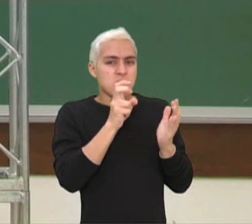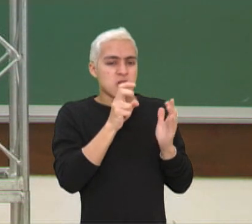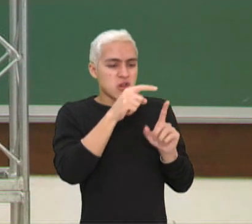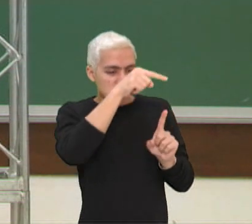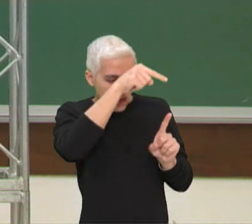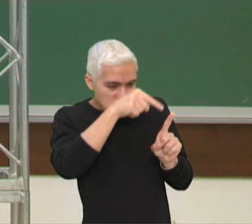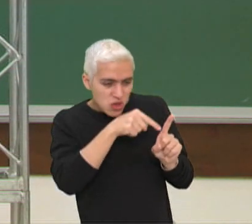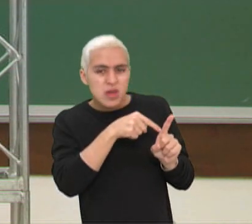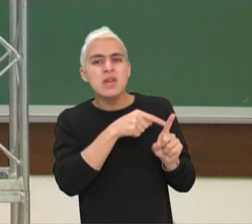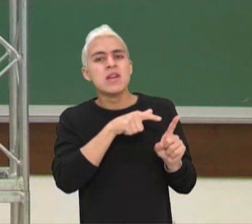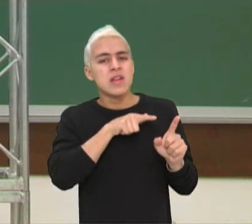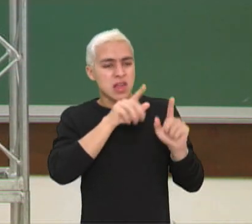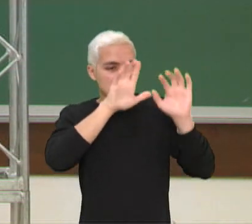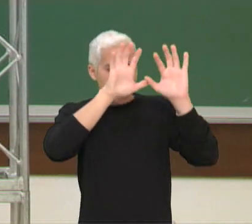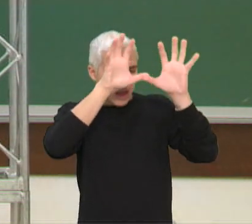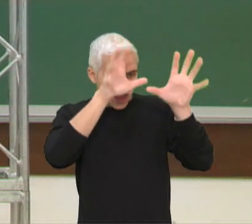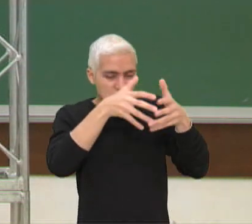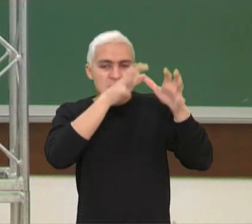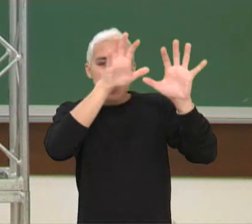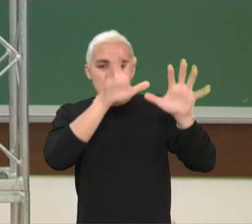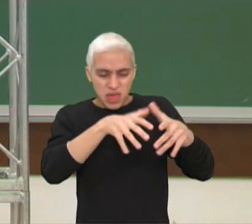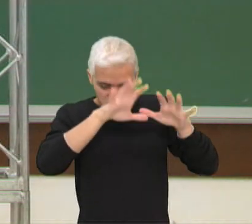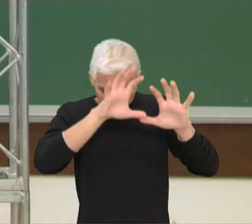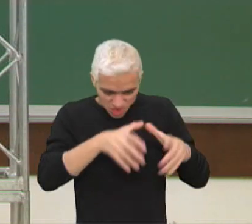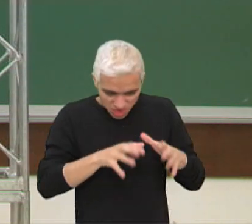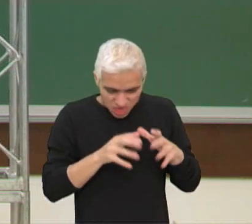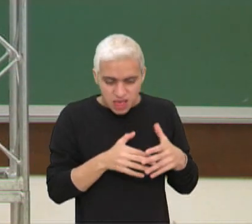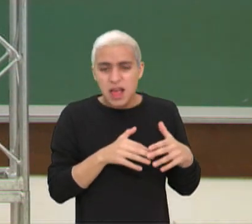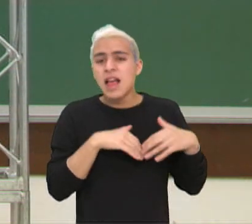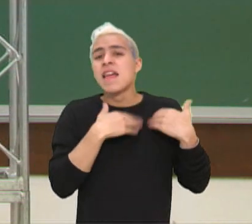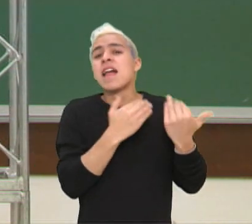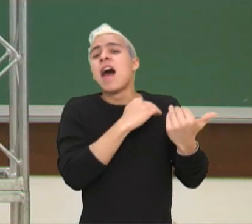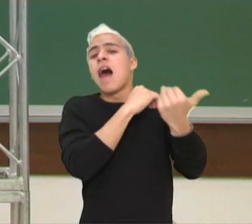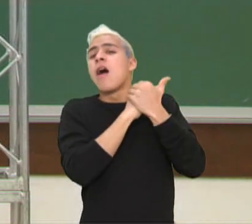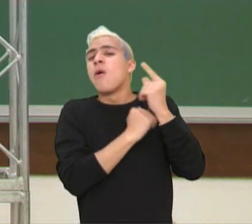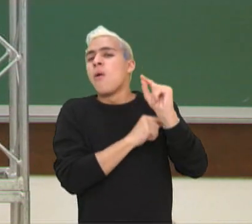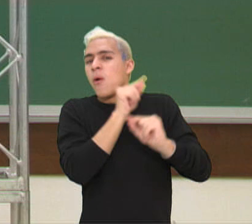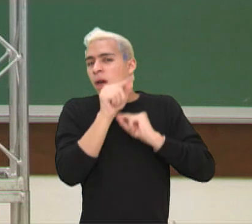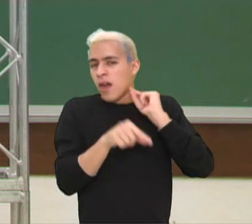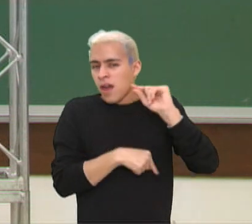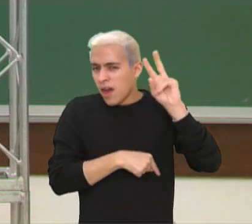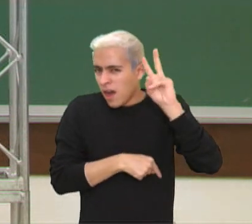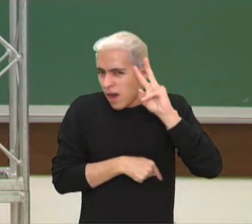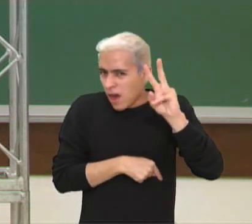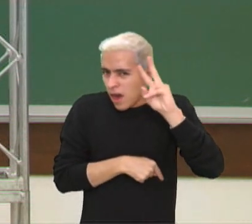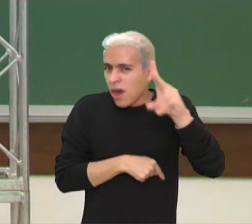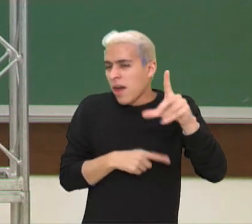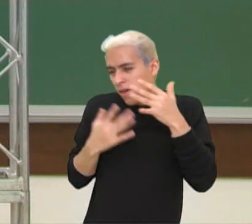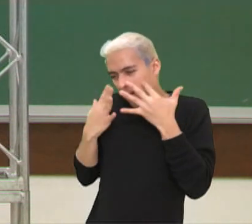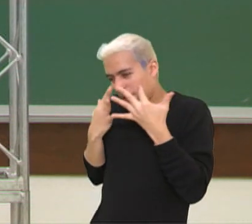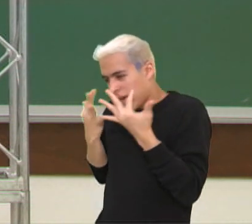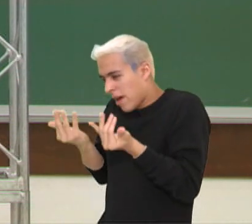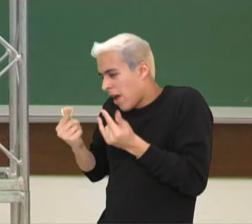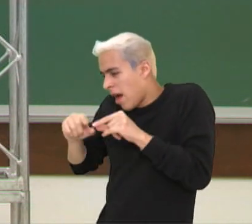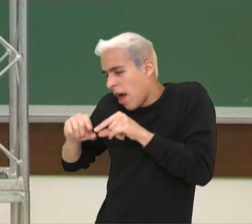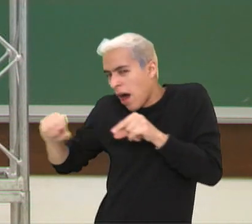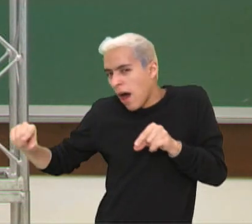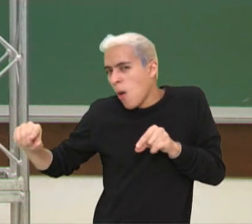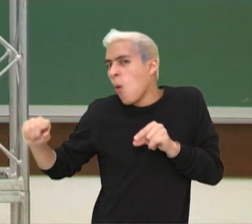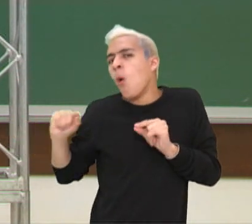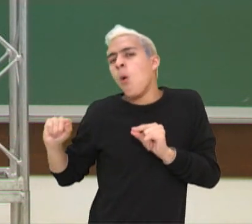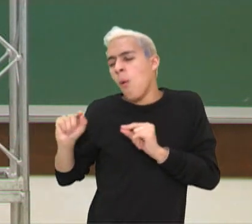falou que até aquelas classificações caberiam nos benefícios. E nós demos ênfase lá. Eu falei lá que a gente até sublinhou lá que era a